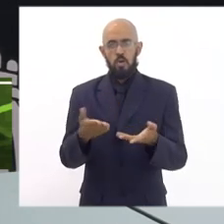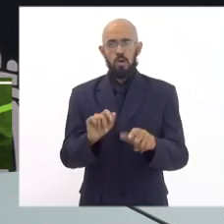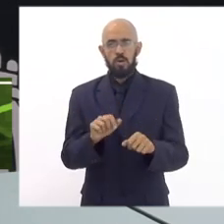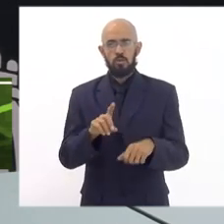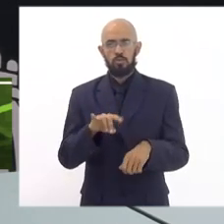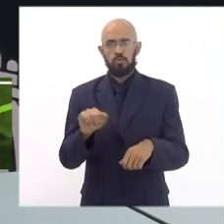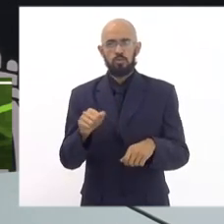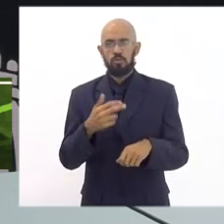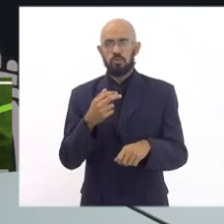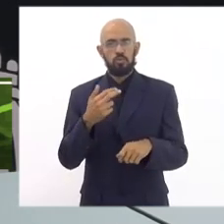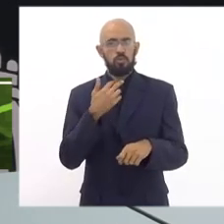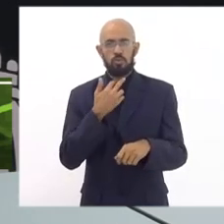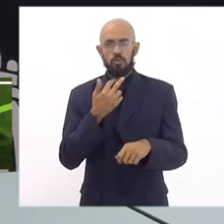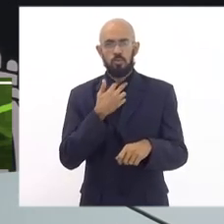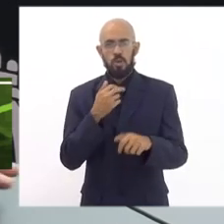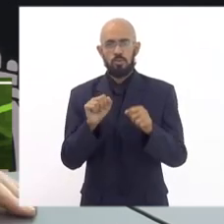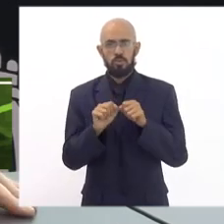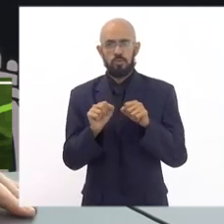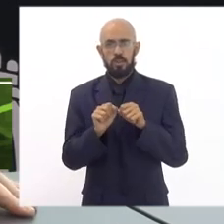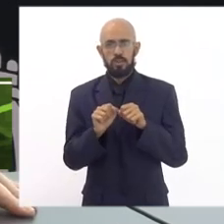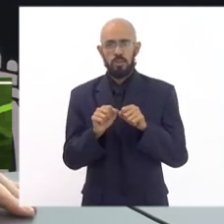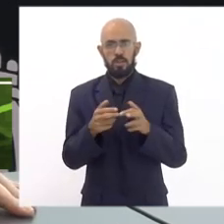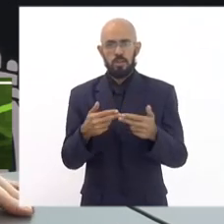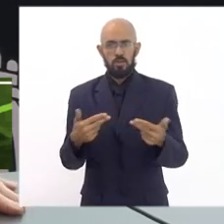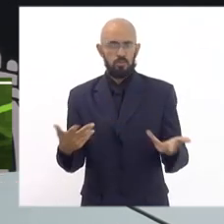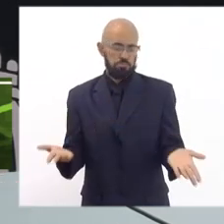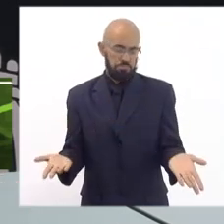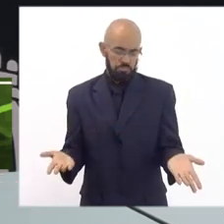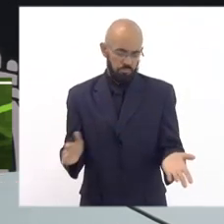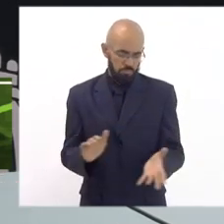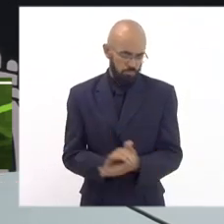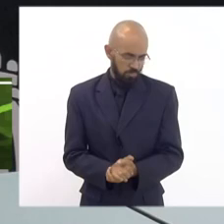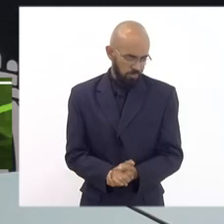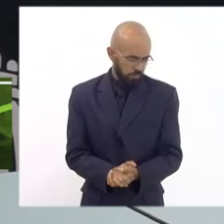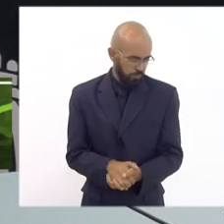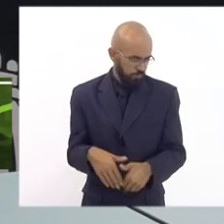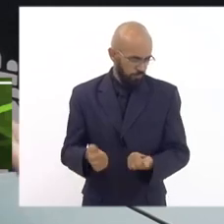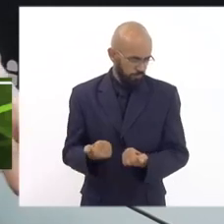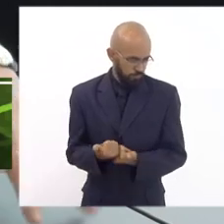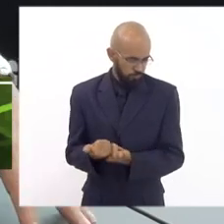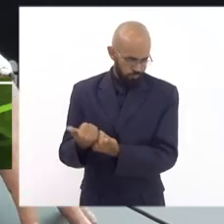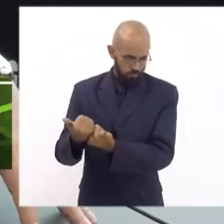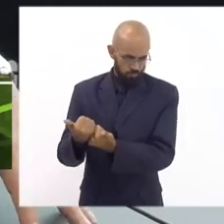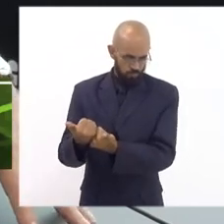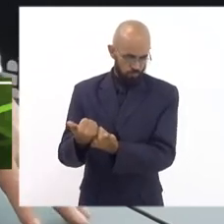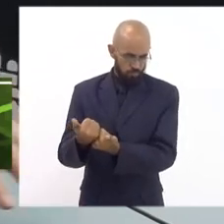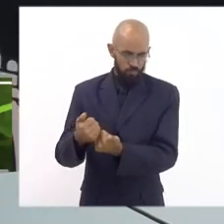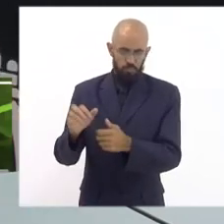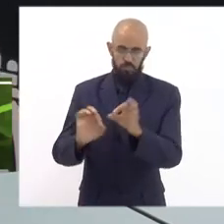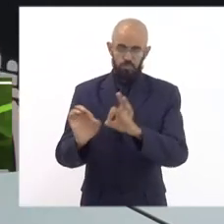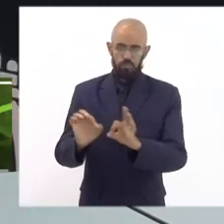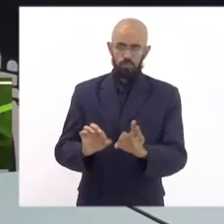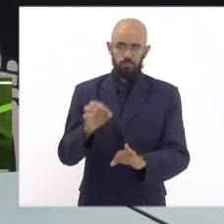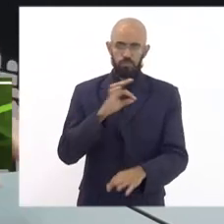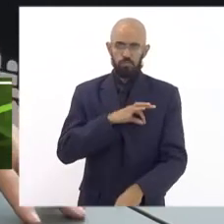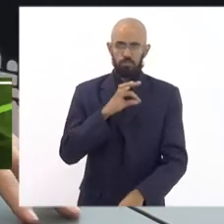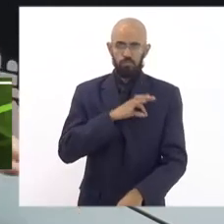você não pode fazer mais determinadas questões, né? Inclusive subsídio, plano de cargos e